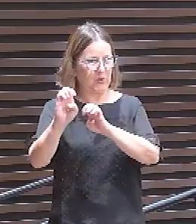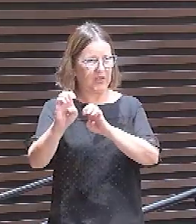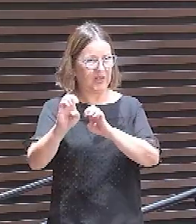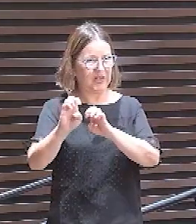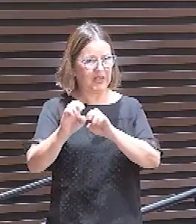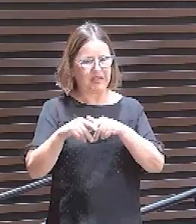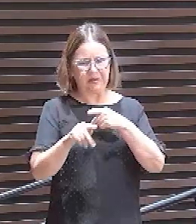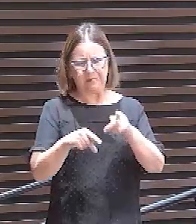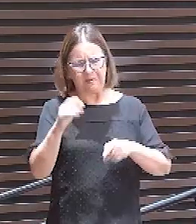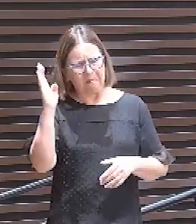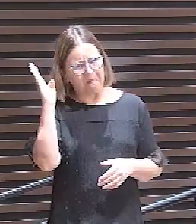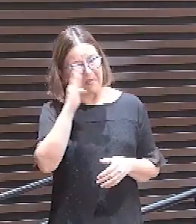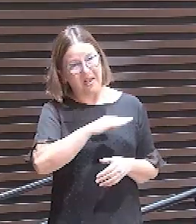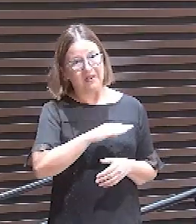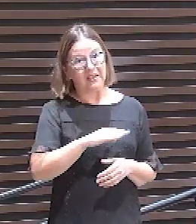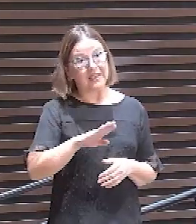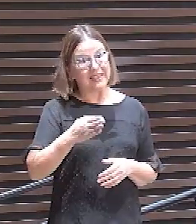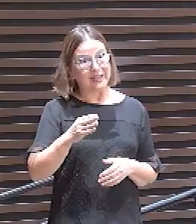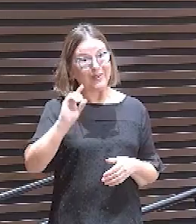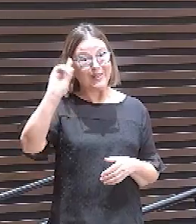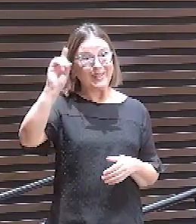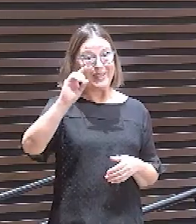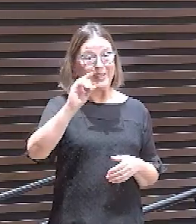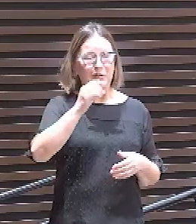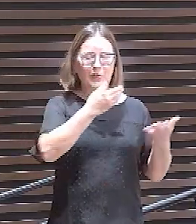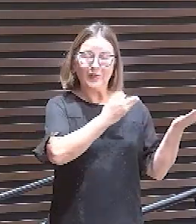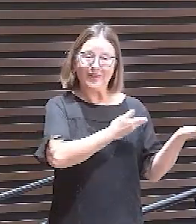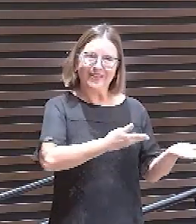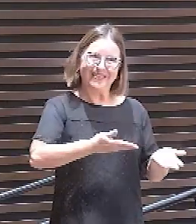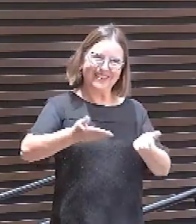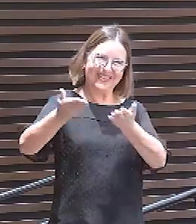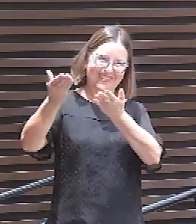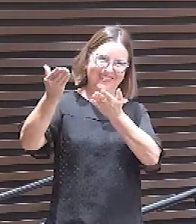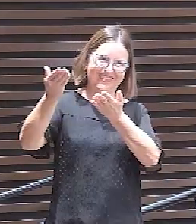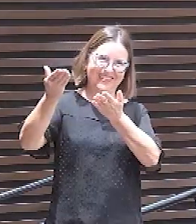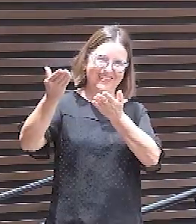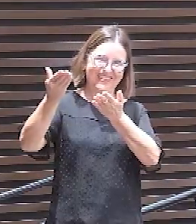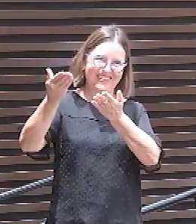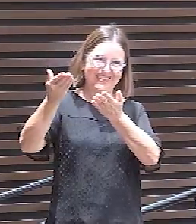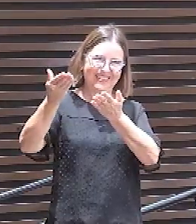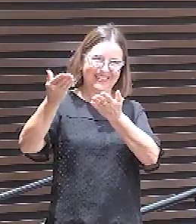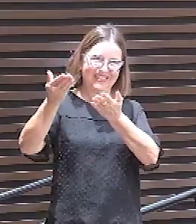que ser retirado. Ele teve que ser